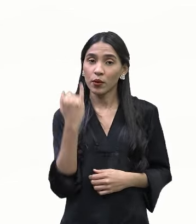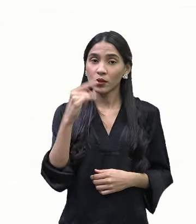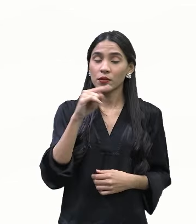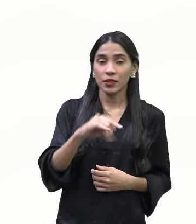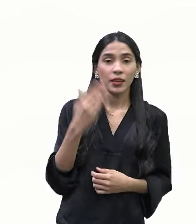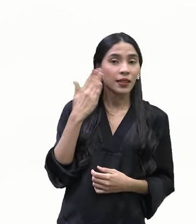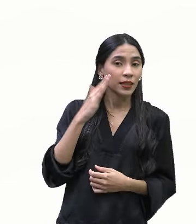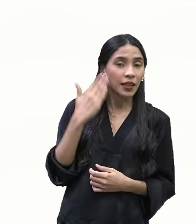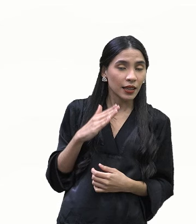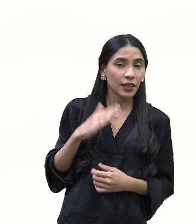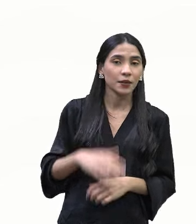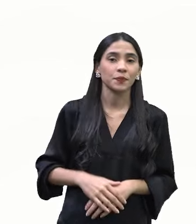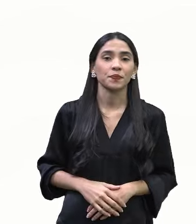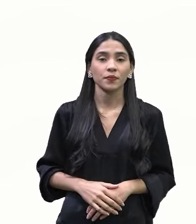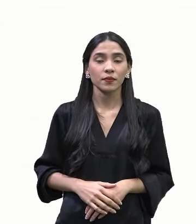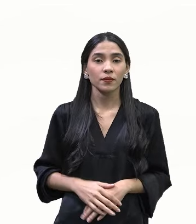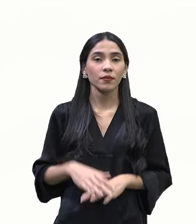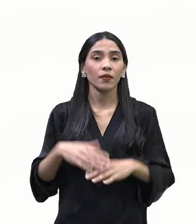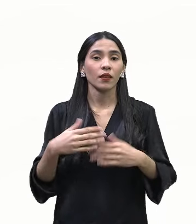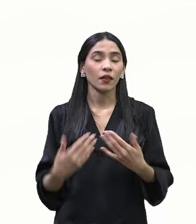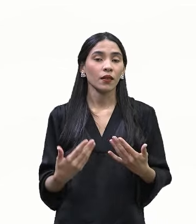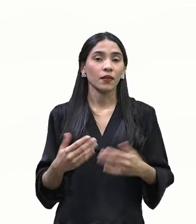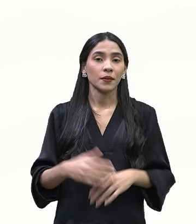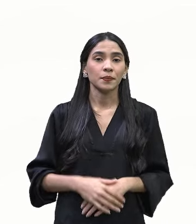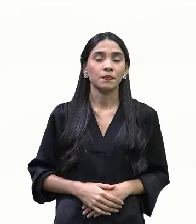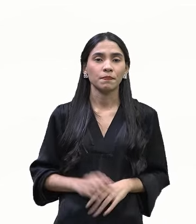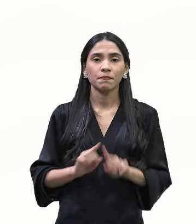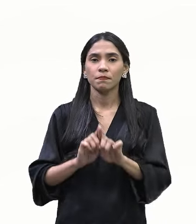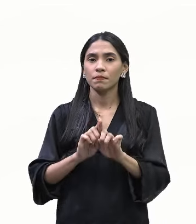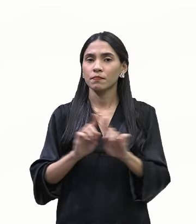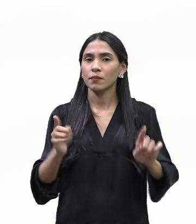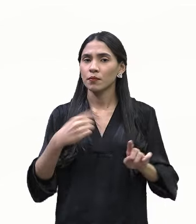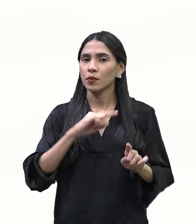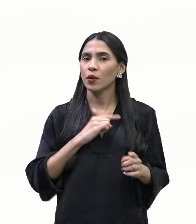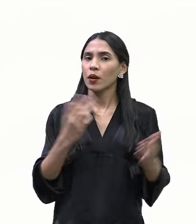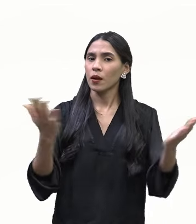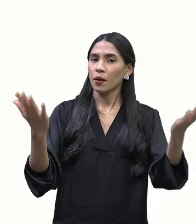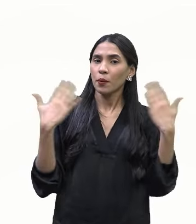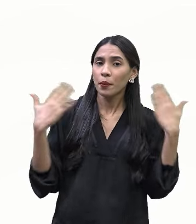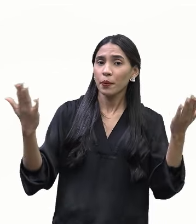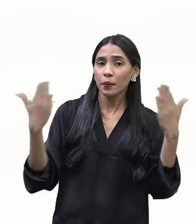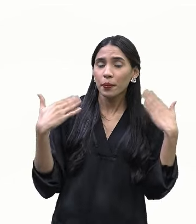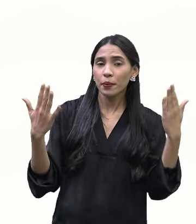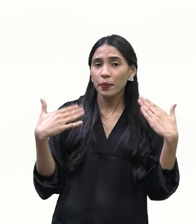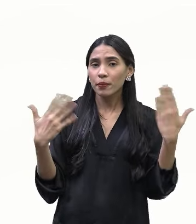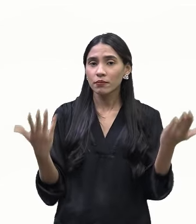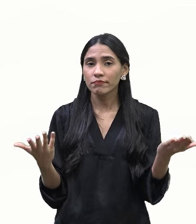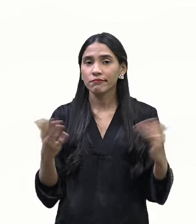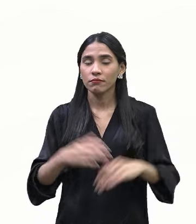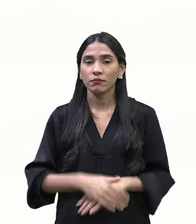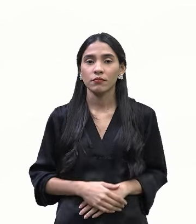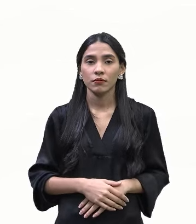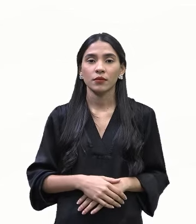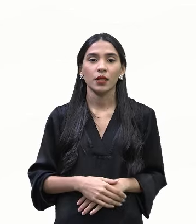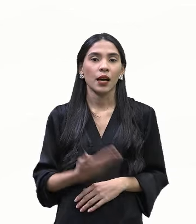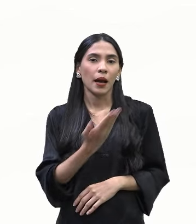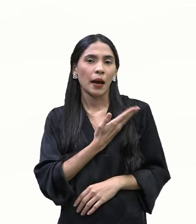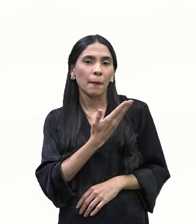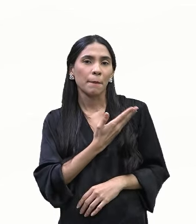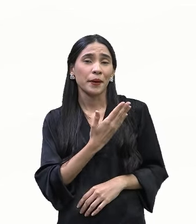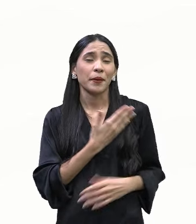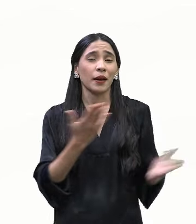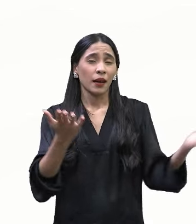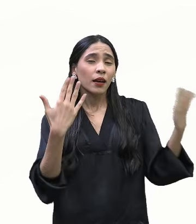calor. Professor, mas a gente estava falando de calorão, né? A gente falou ali sobre o amigo que estava